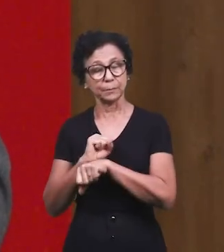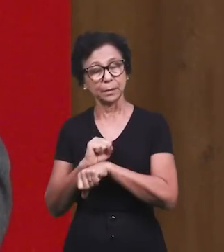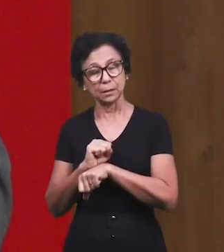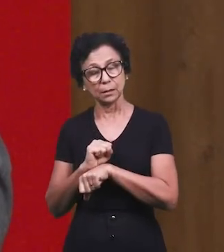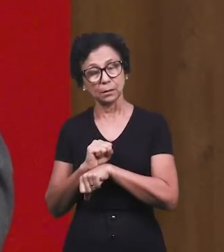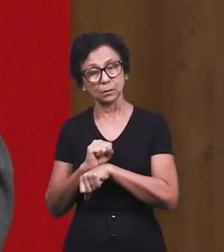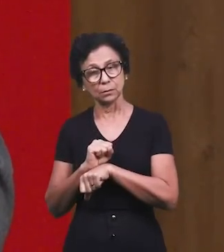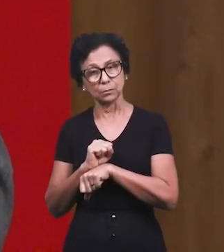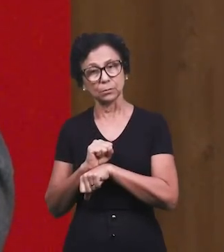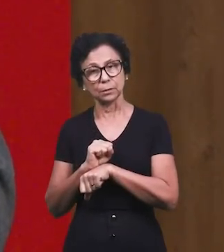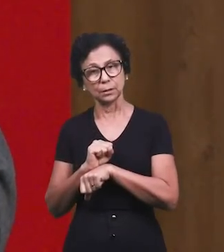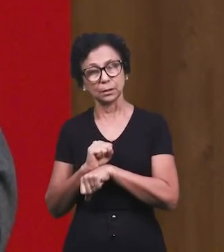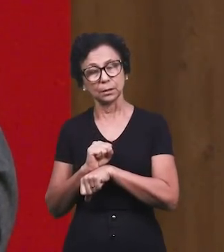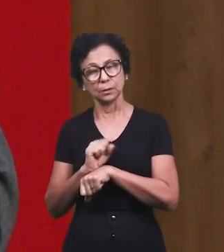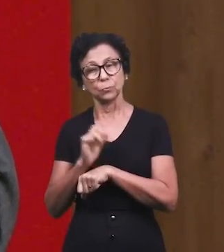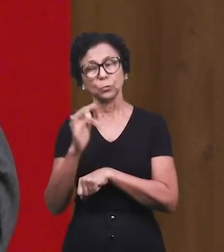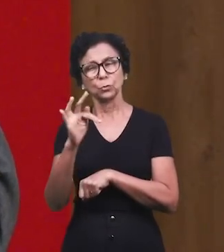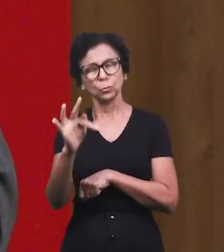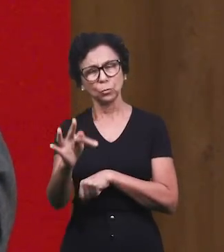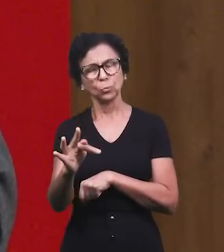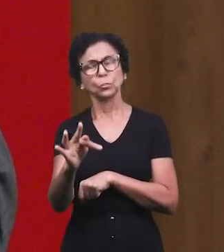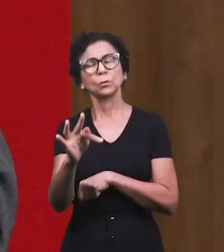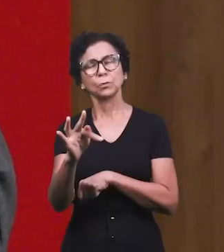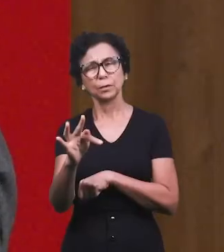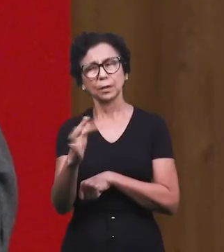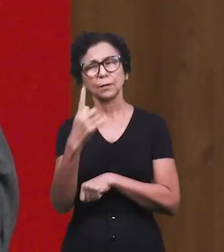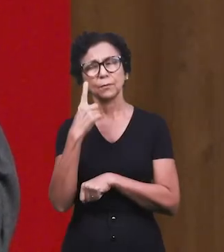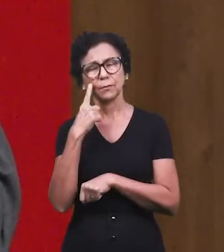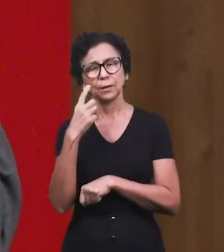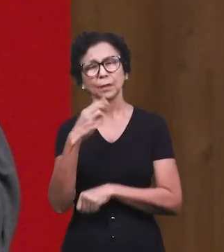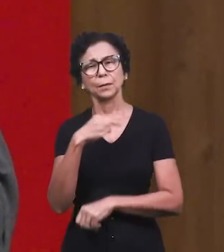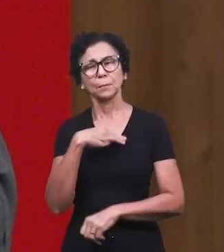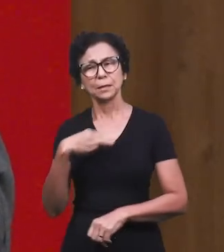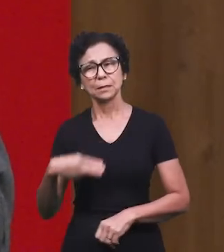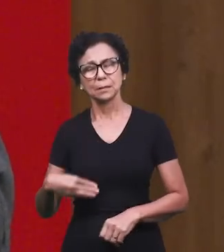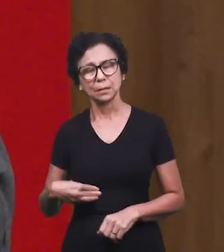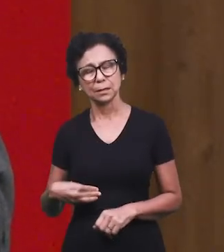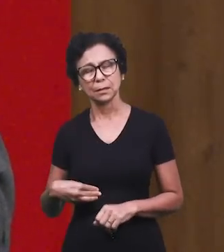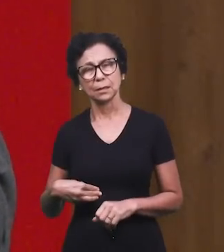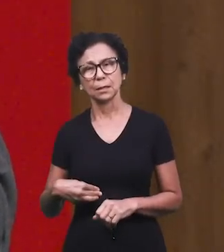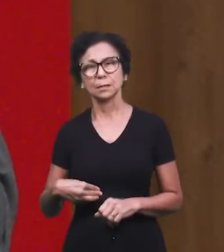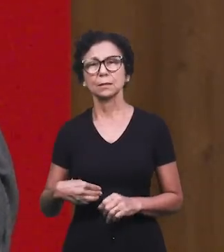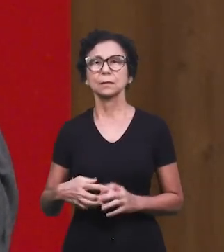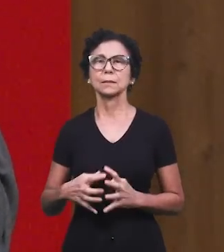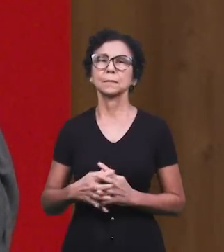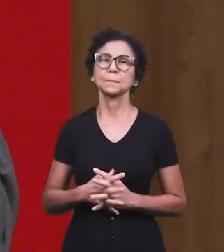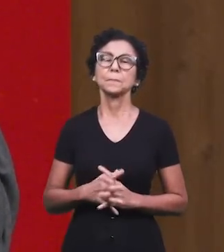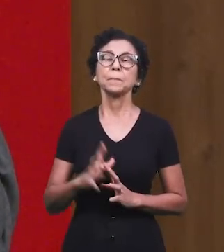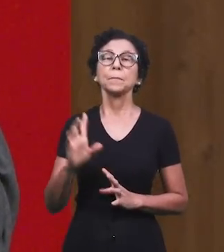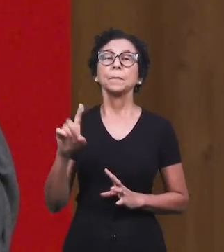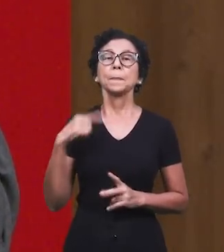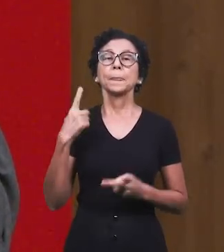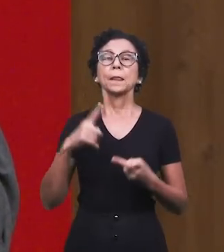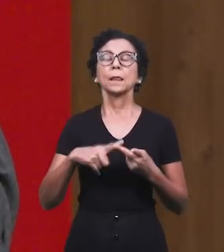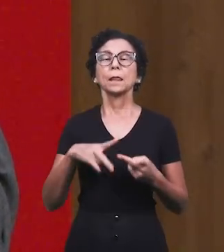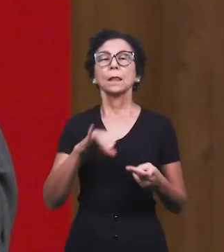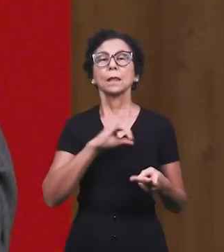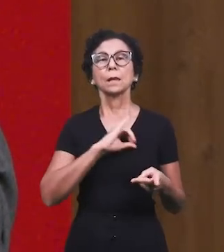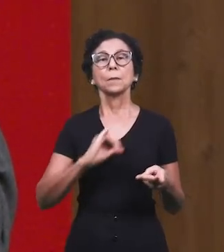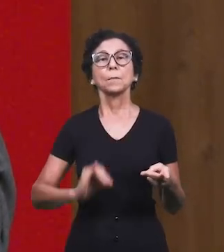como Messias. Depois, essa perseguição passou a ser pontual pelo próprio Império